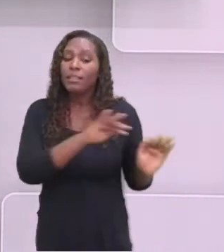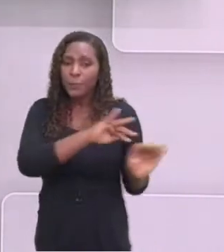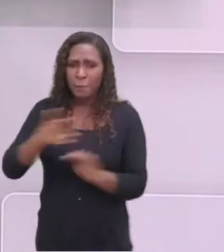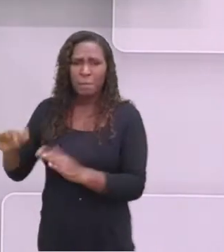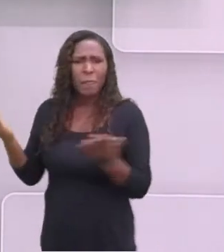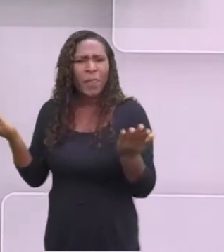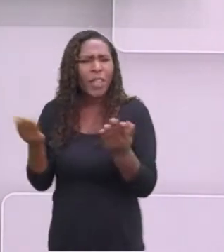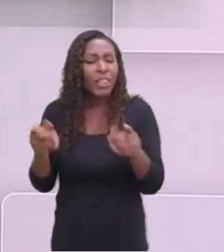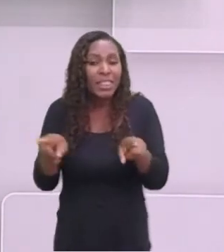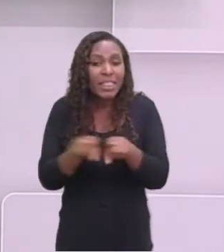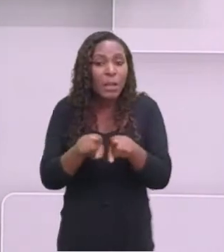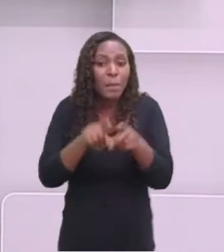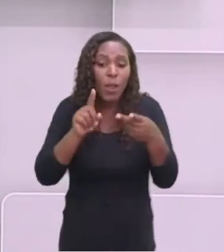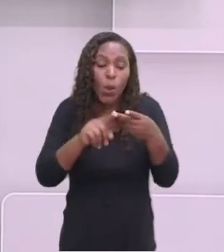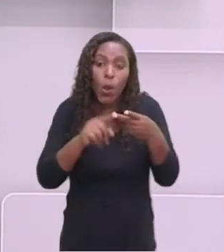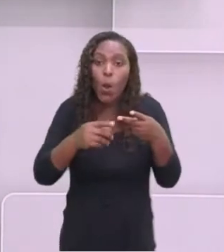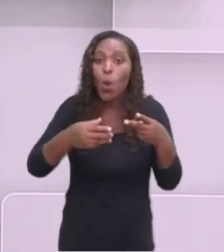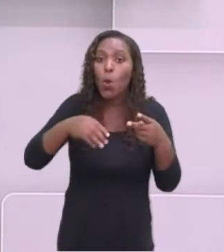por duas coisas: